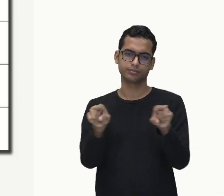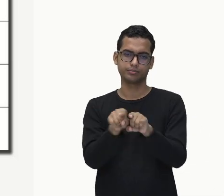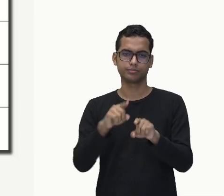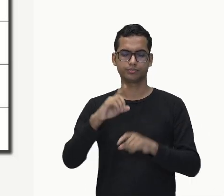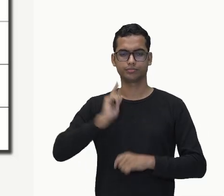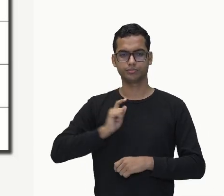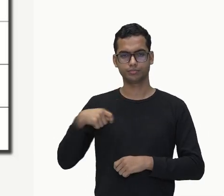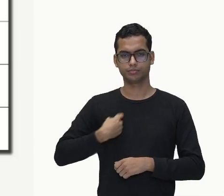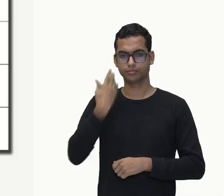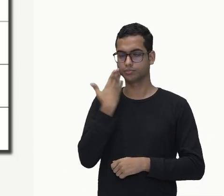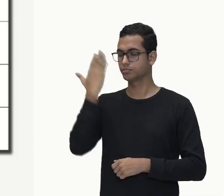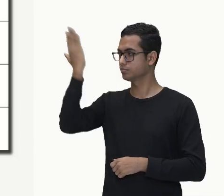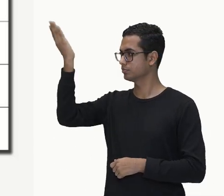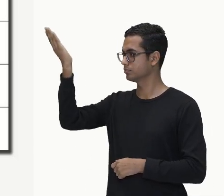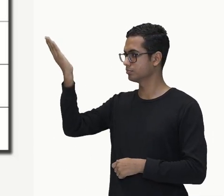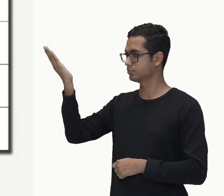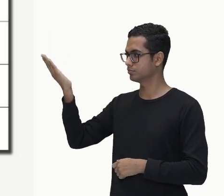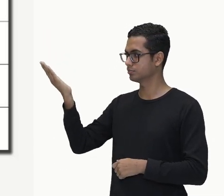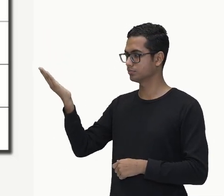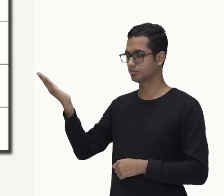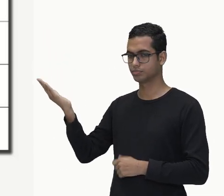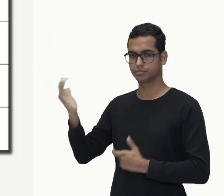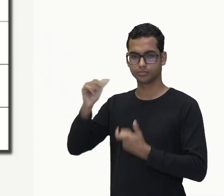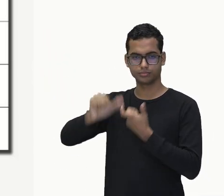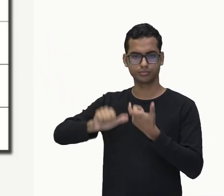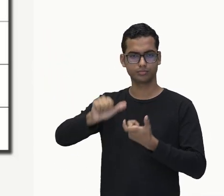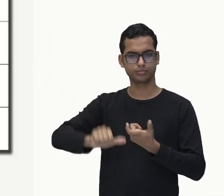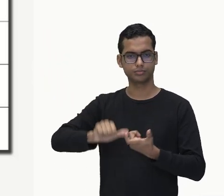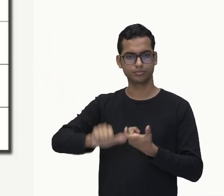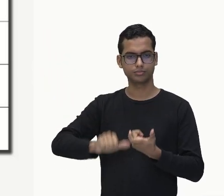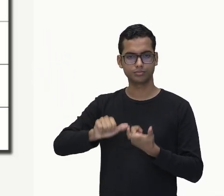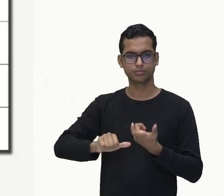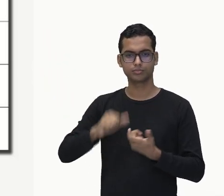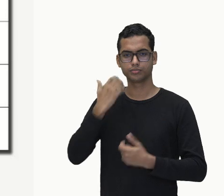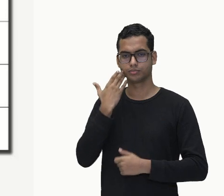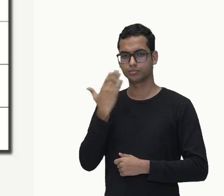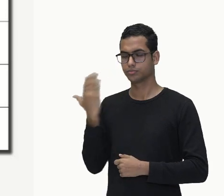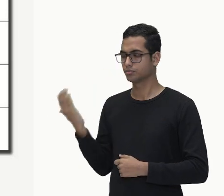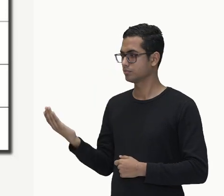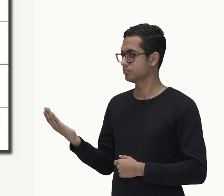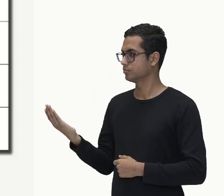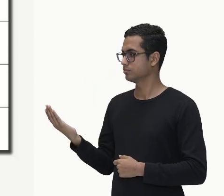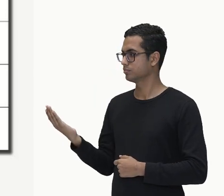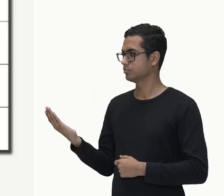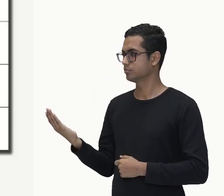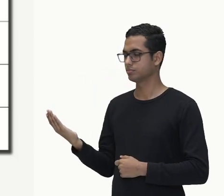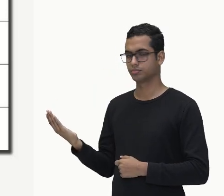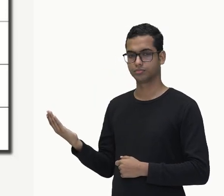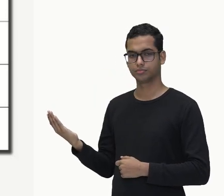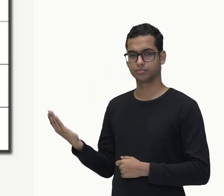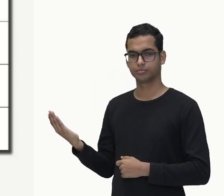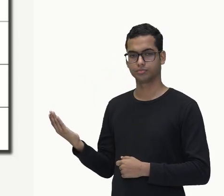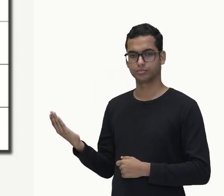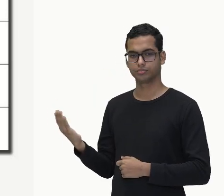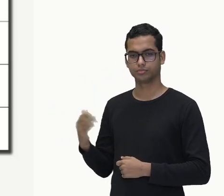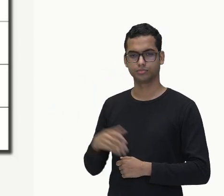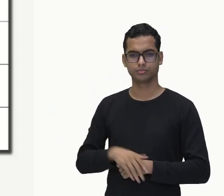ele, recebia nosotros, recebíamos vosotros, recebíais e